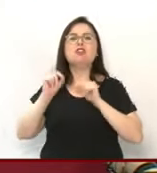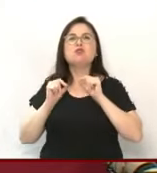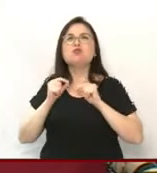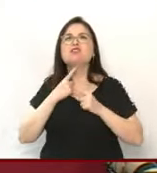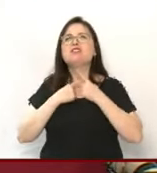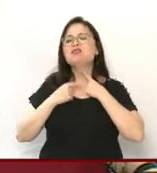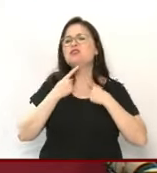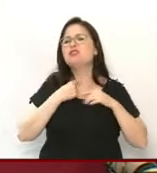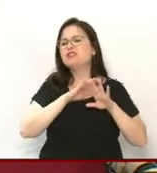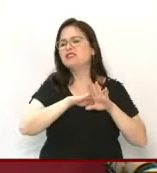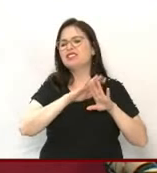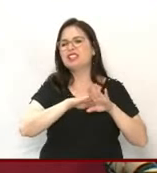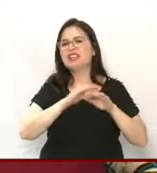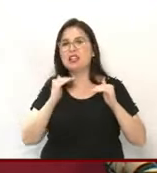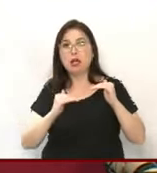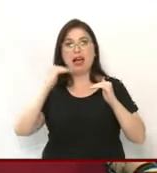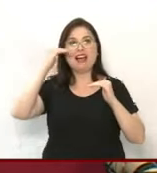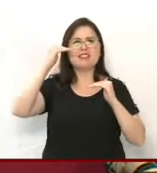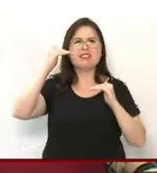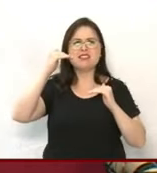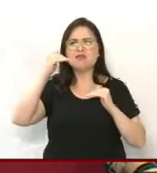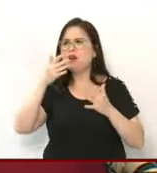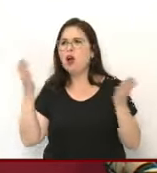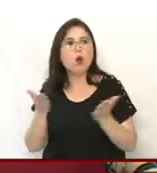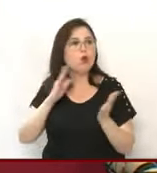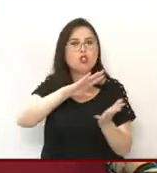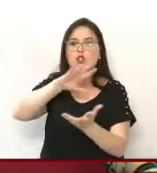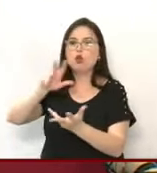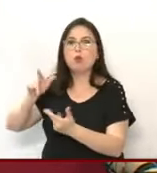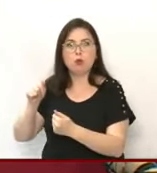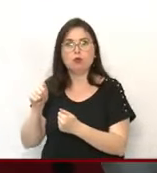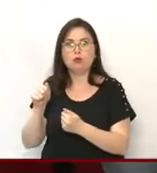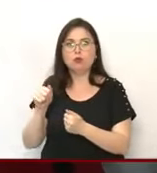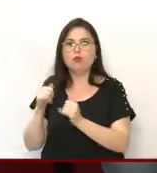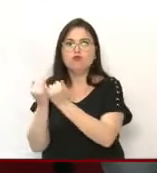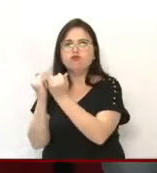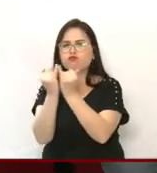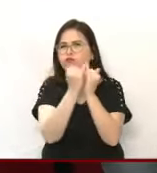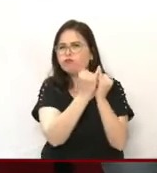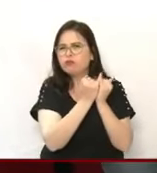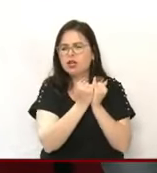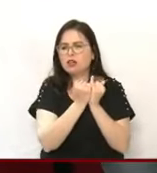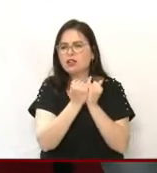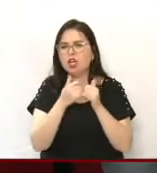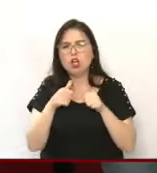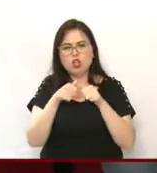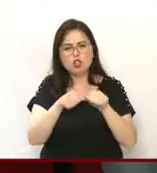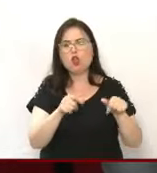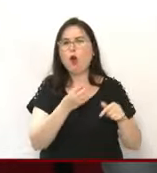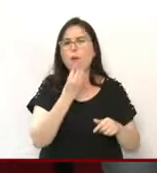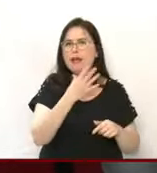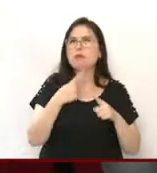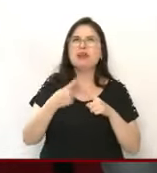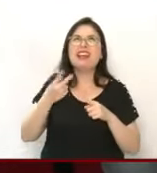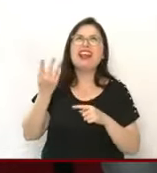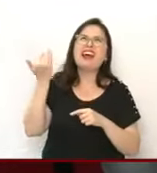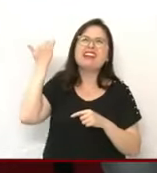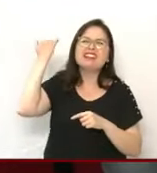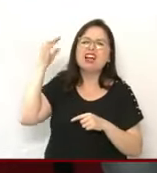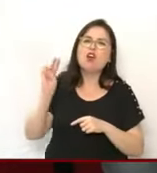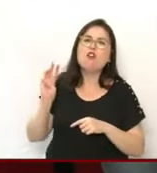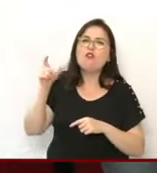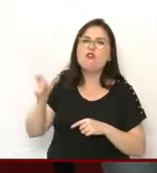pessoais, mas que alguém, em algum lugar do mundo, hoje está dizendo, Eu estou aqui e estou bem porque o Vagnão fez